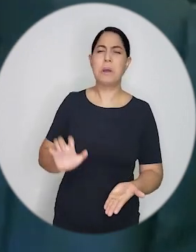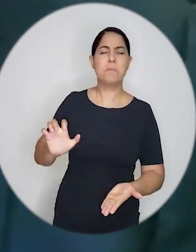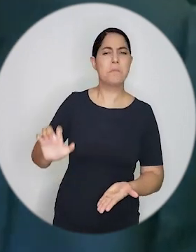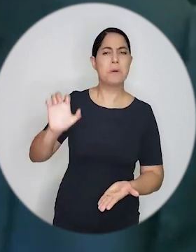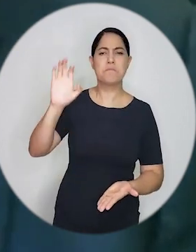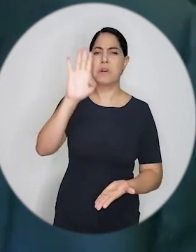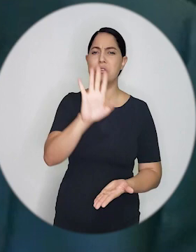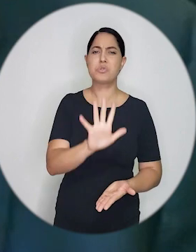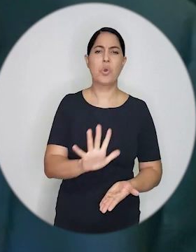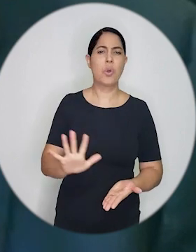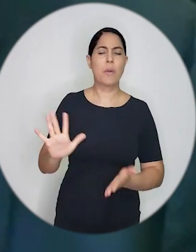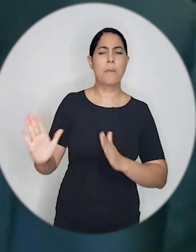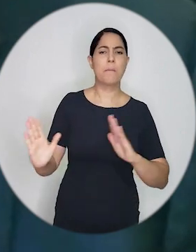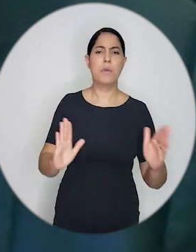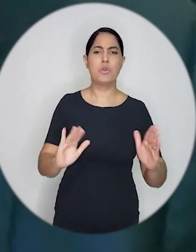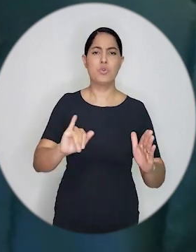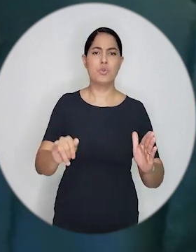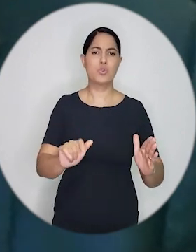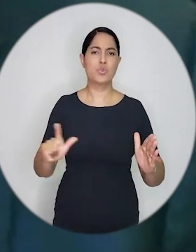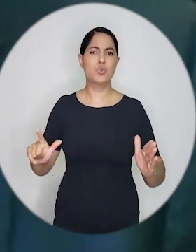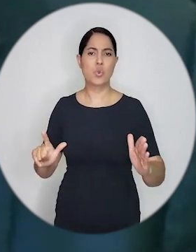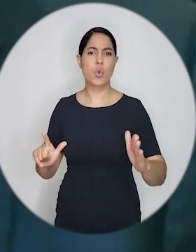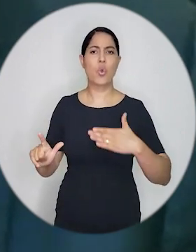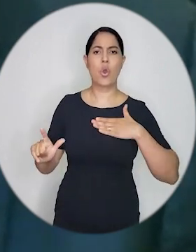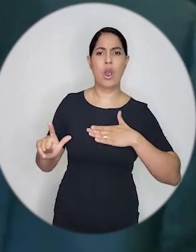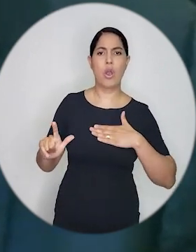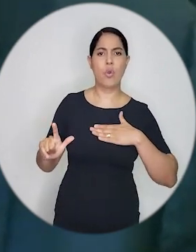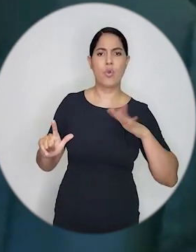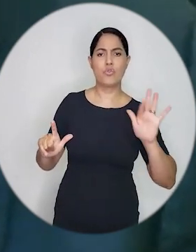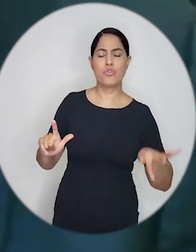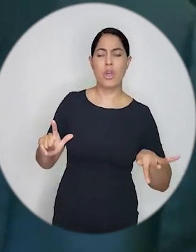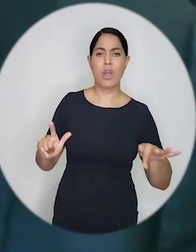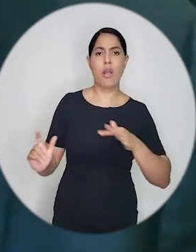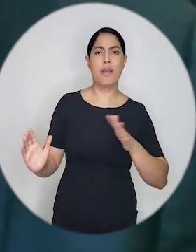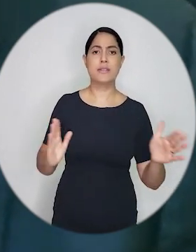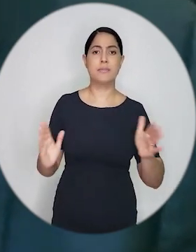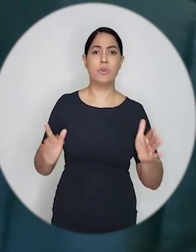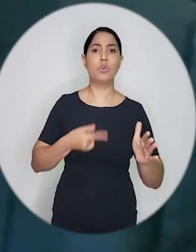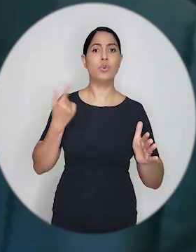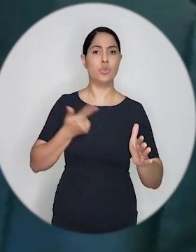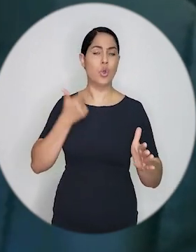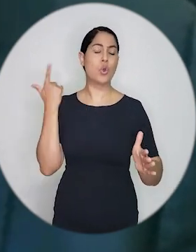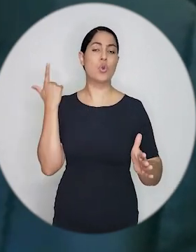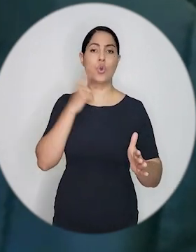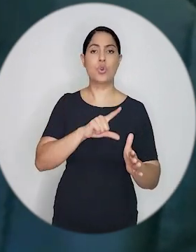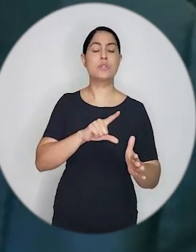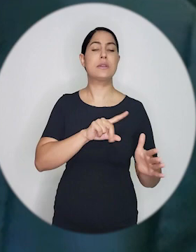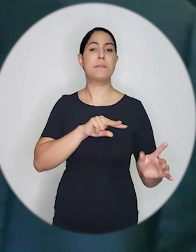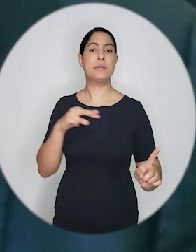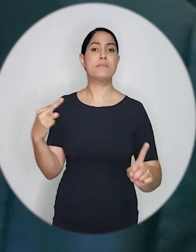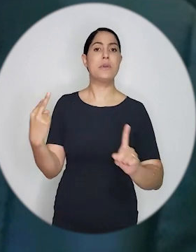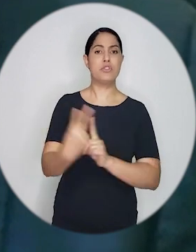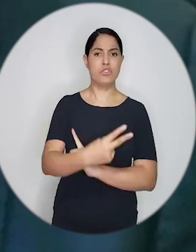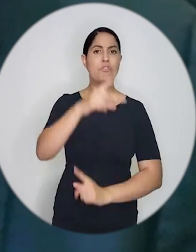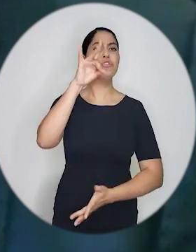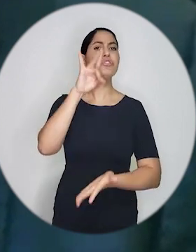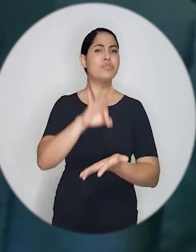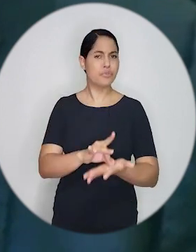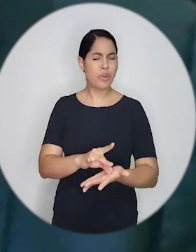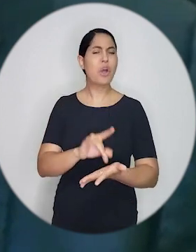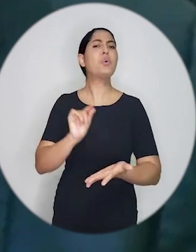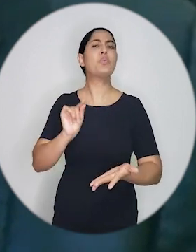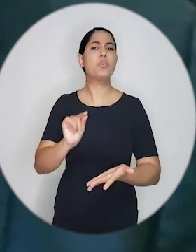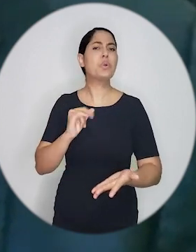compromisso atuar em todos os estados dentro desse período, de meados de julho até o final de agosto, para que no final nós possamos levantar